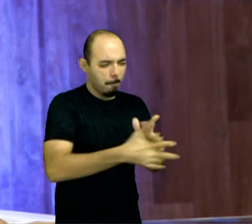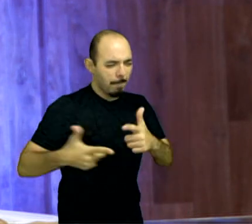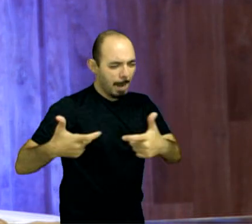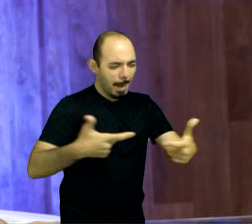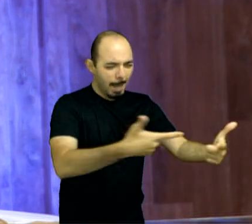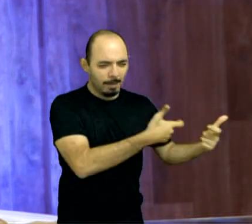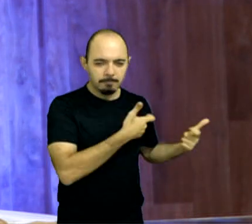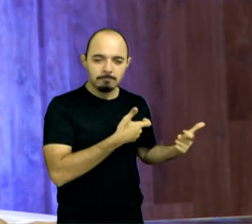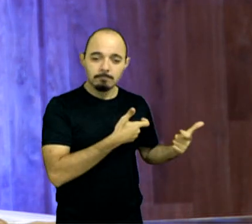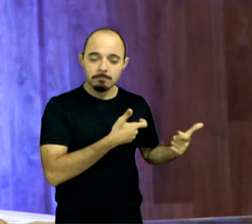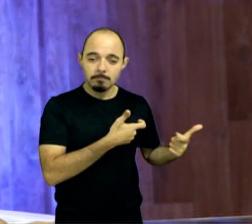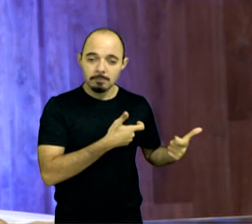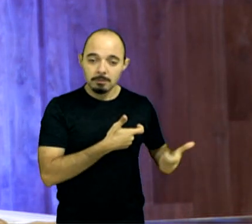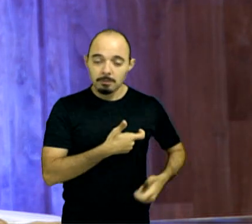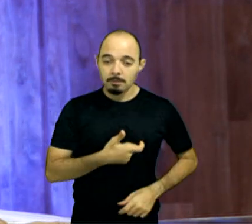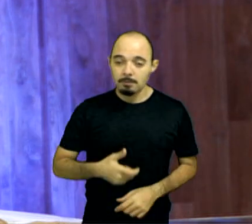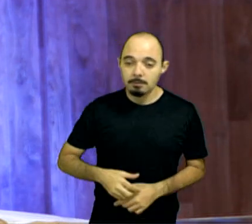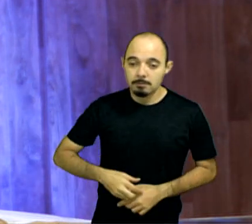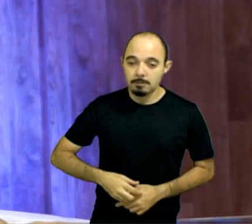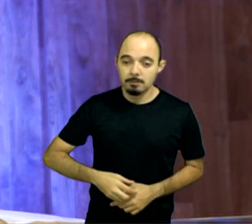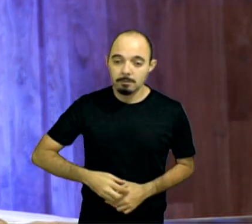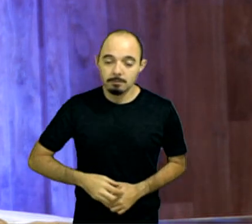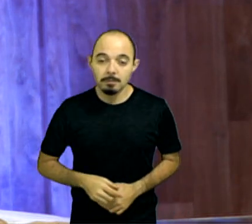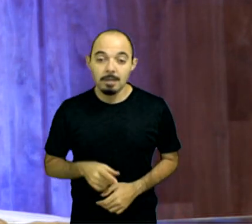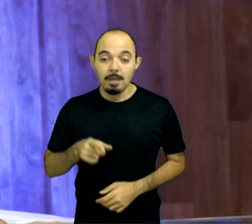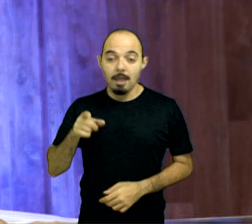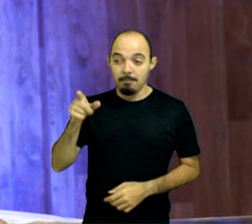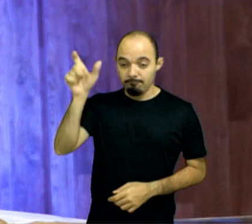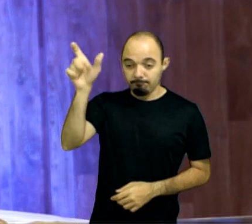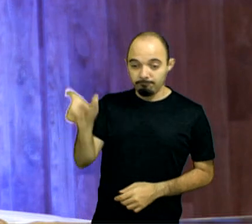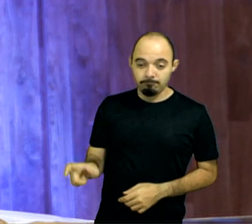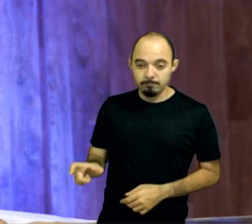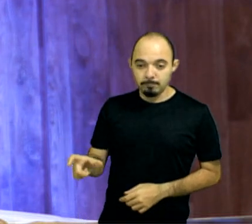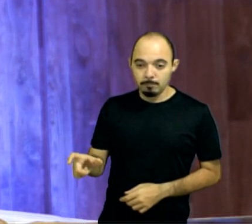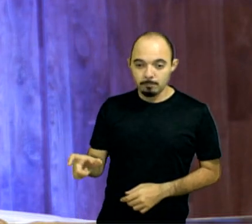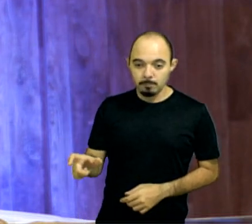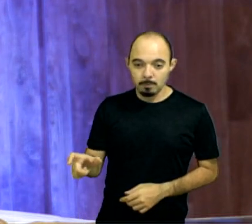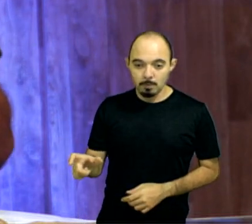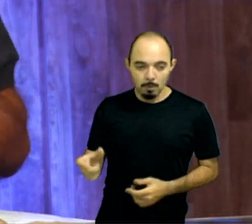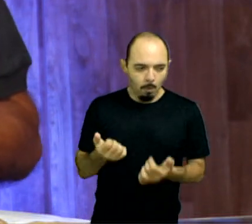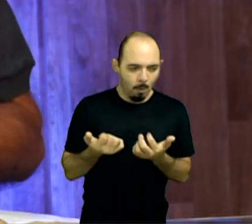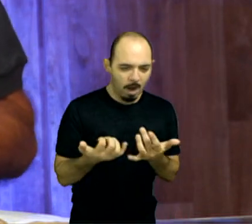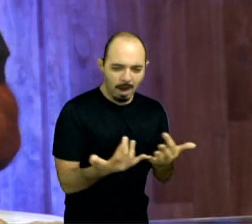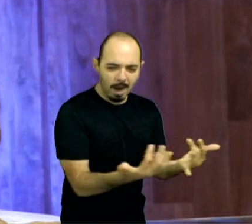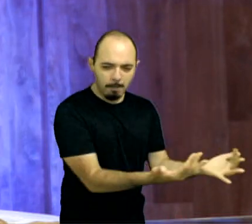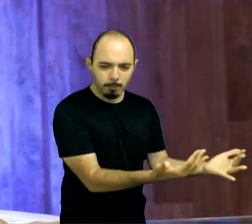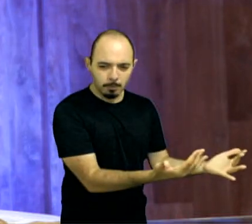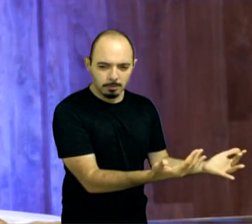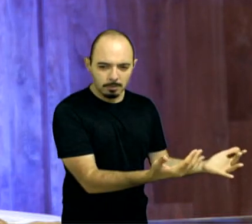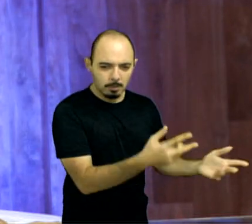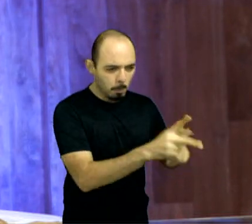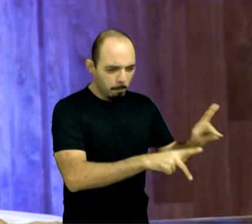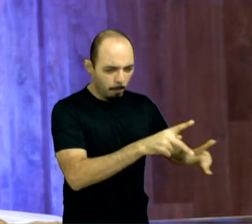300 raposas, queimou todo o campo dos filisteus. Quarto,